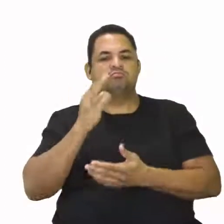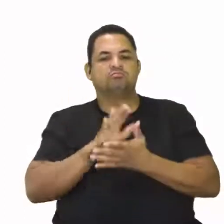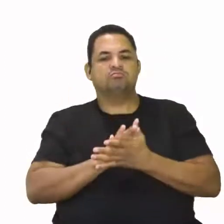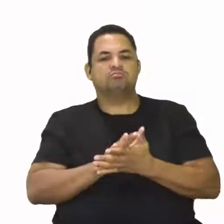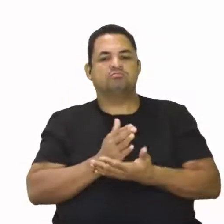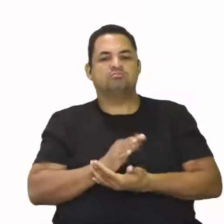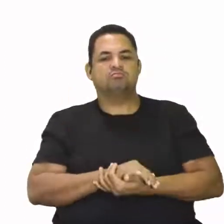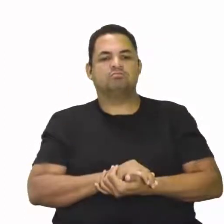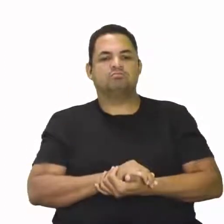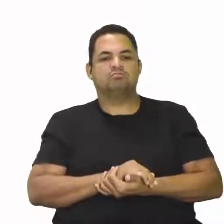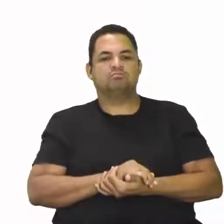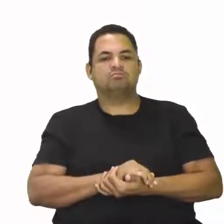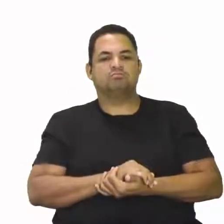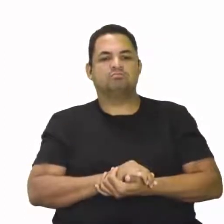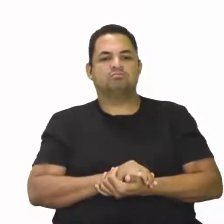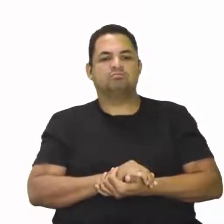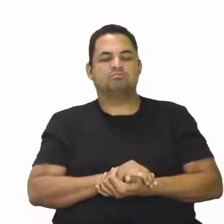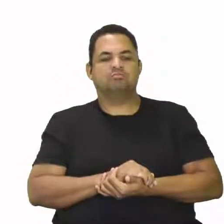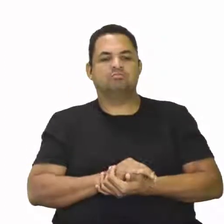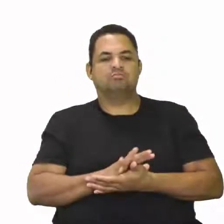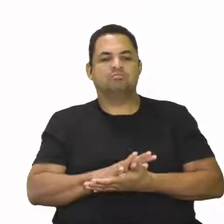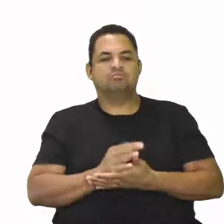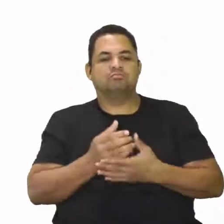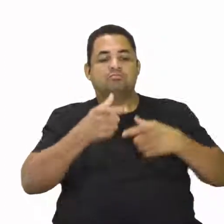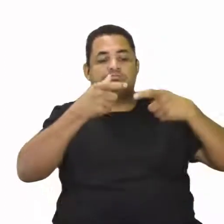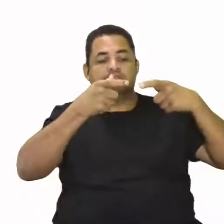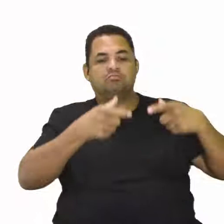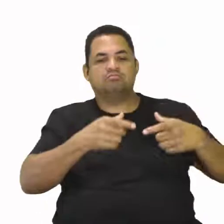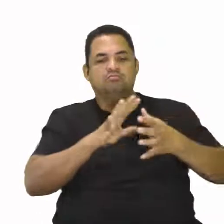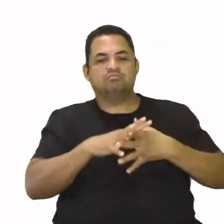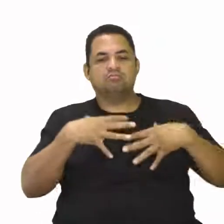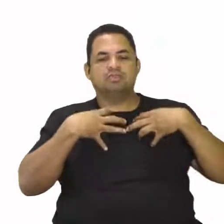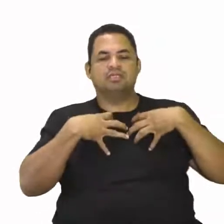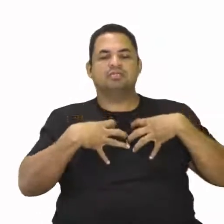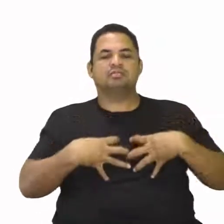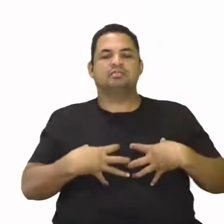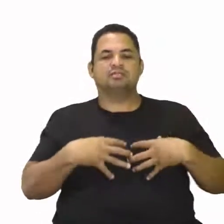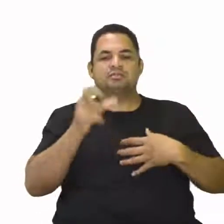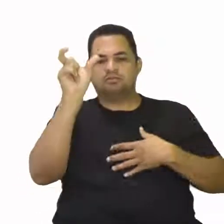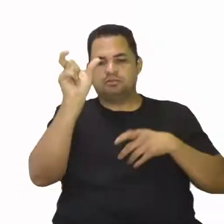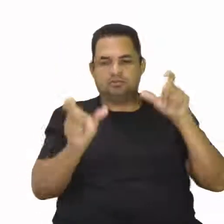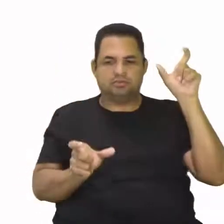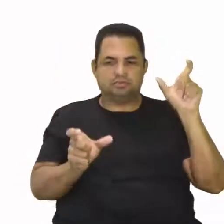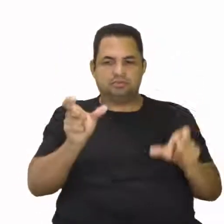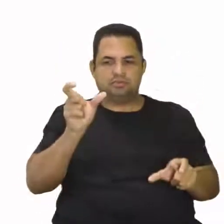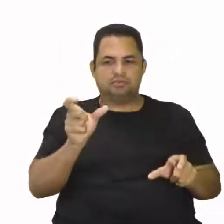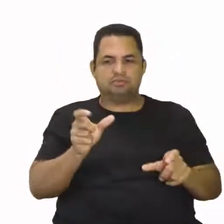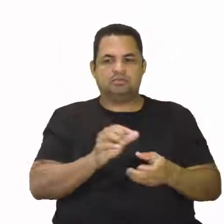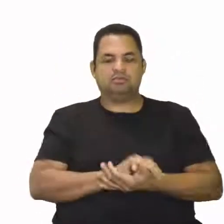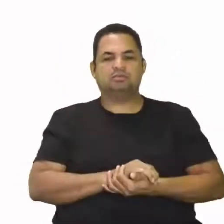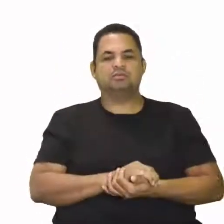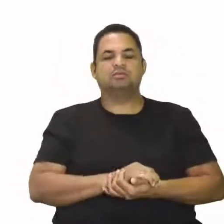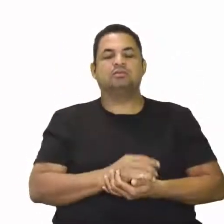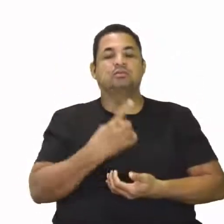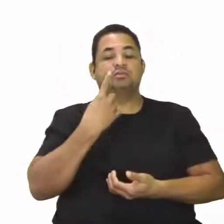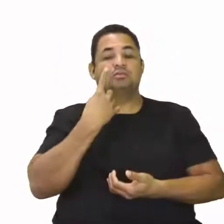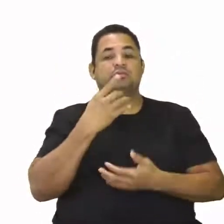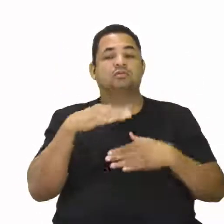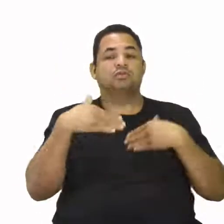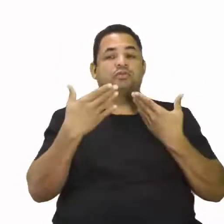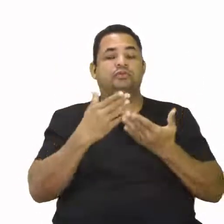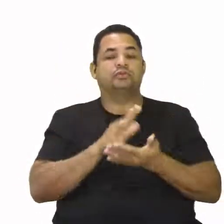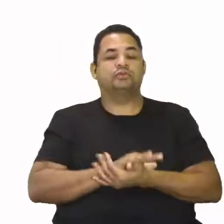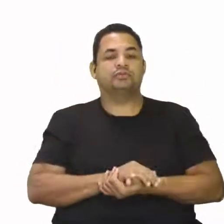lateral, posicionamento relaxado dos personagens. O que a gente pode observar nessa tirinha, gente? Quando a